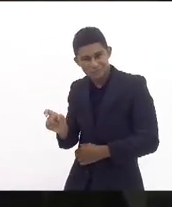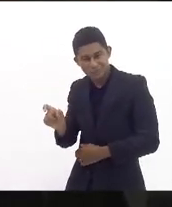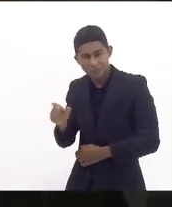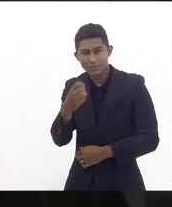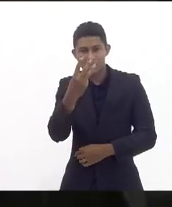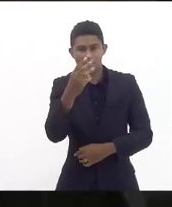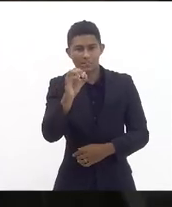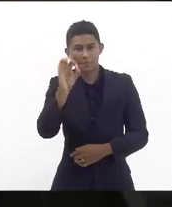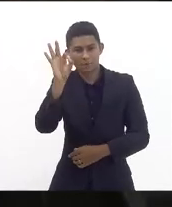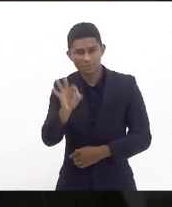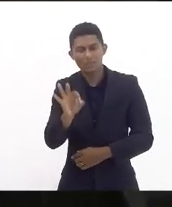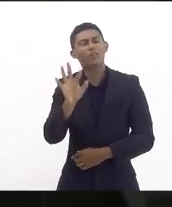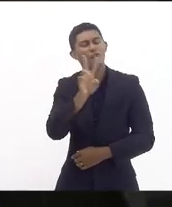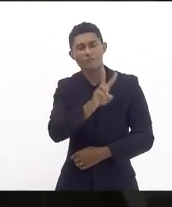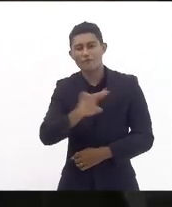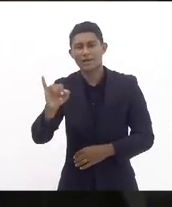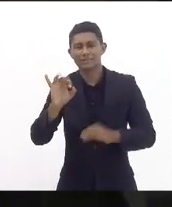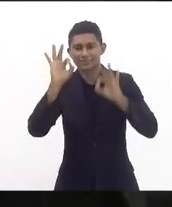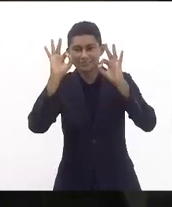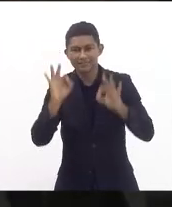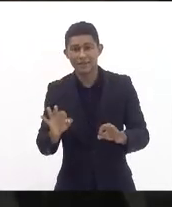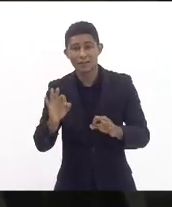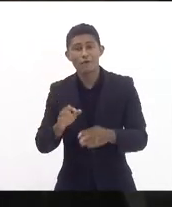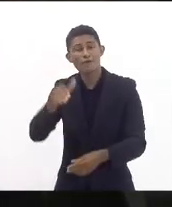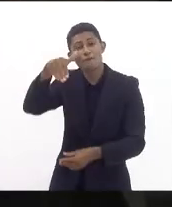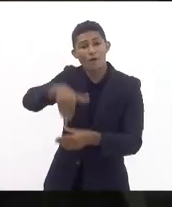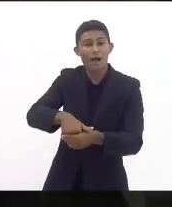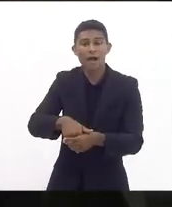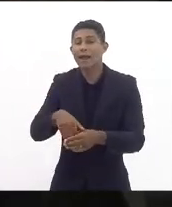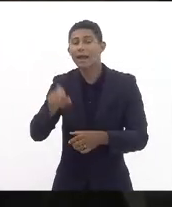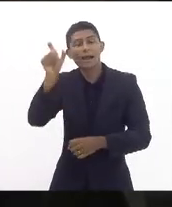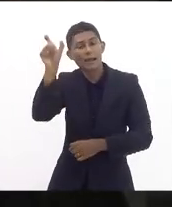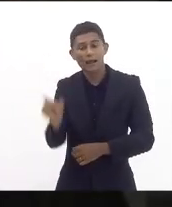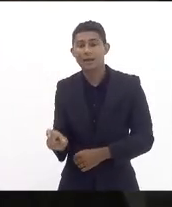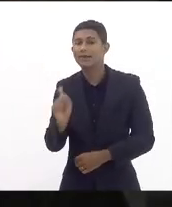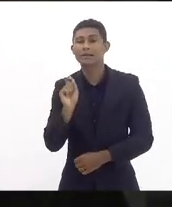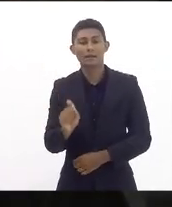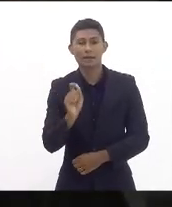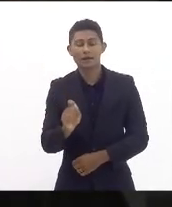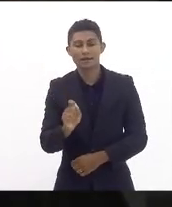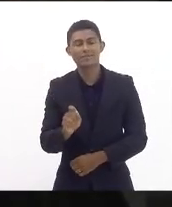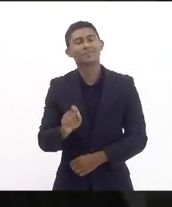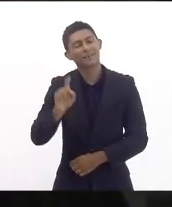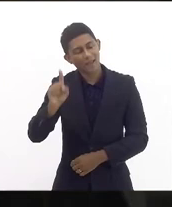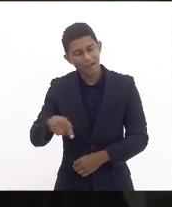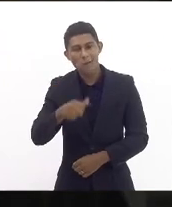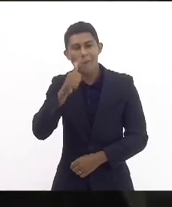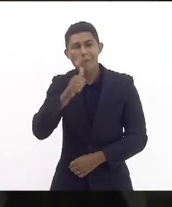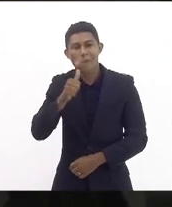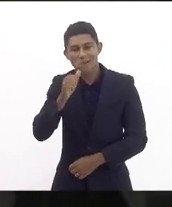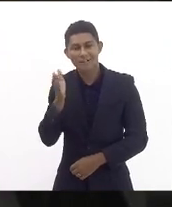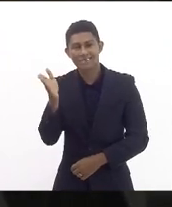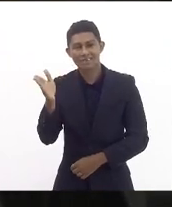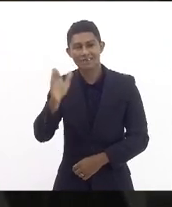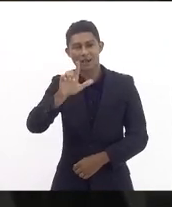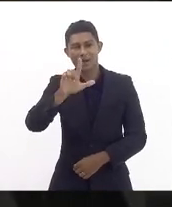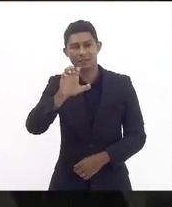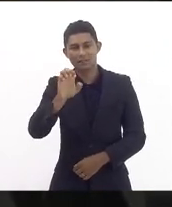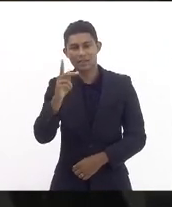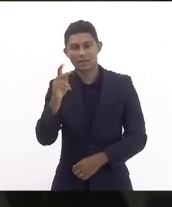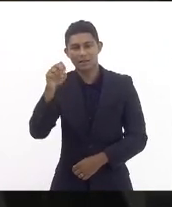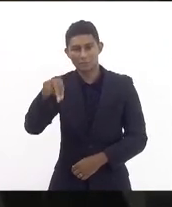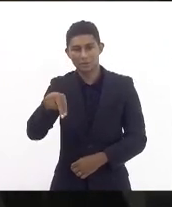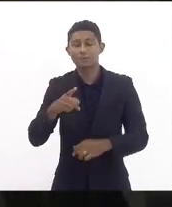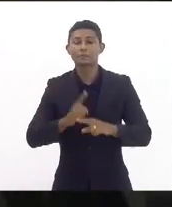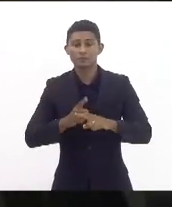vamos votar na senhora le pen porque tem muitos pontos lá da pauta da extrema-direita